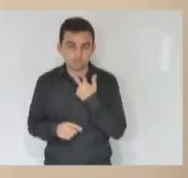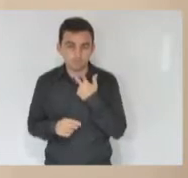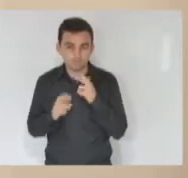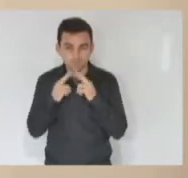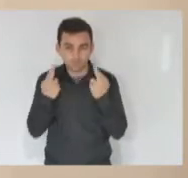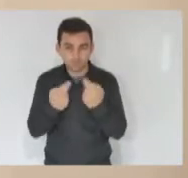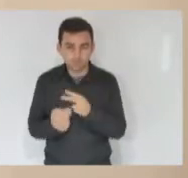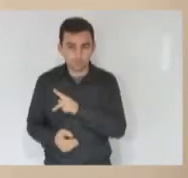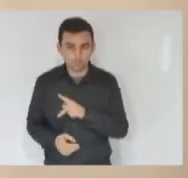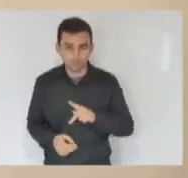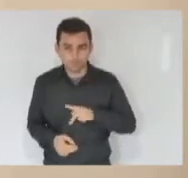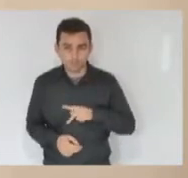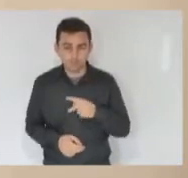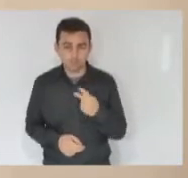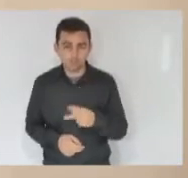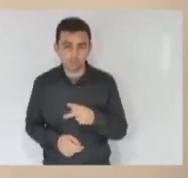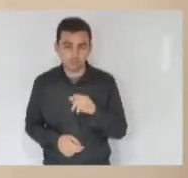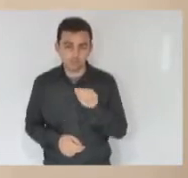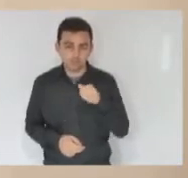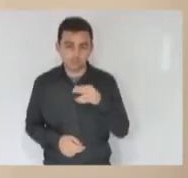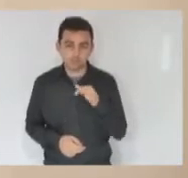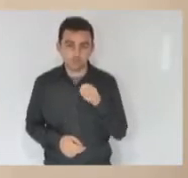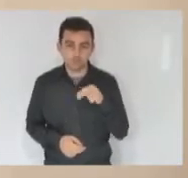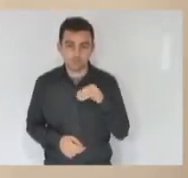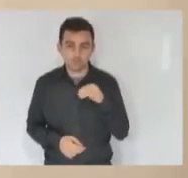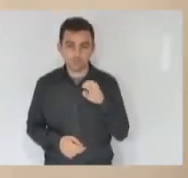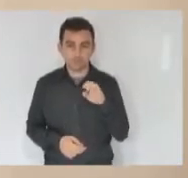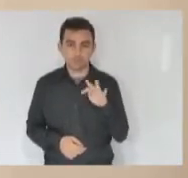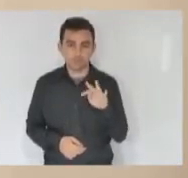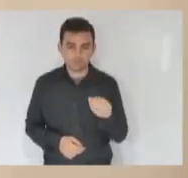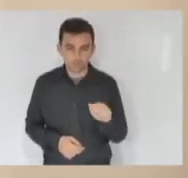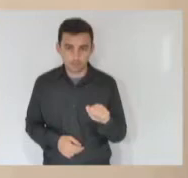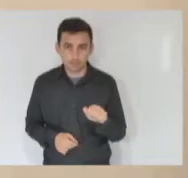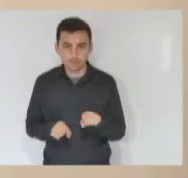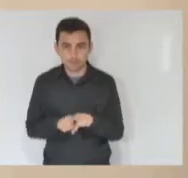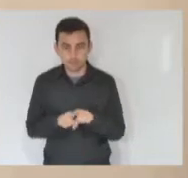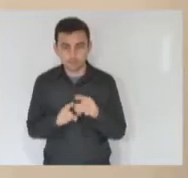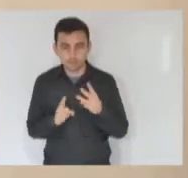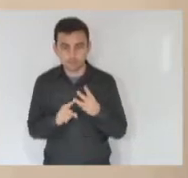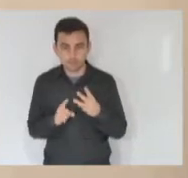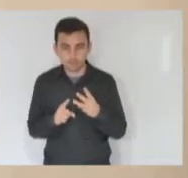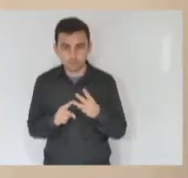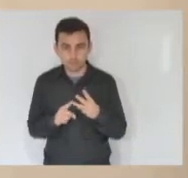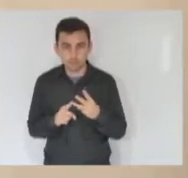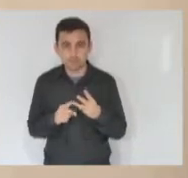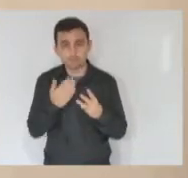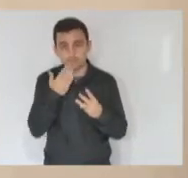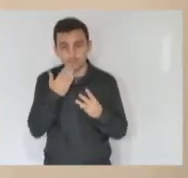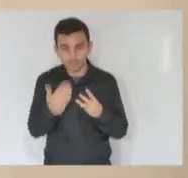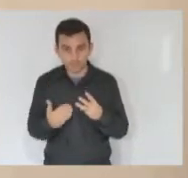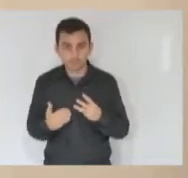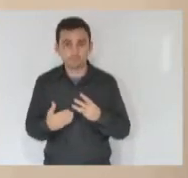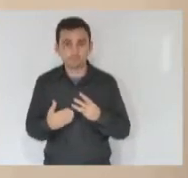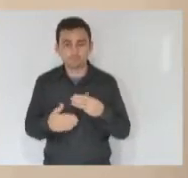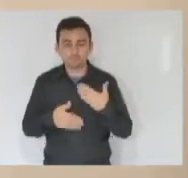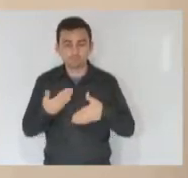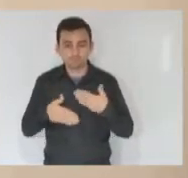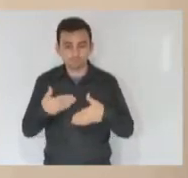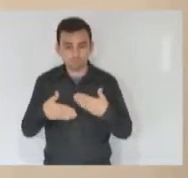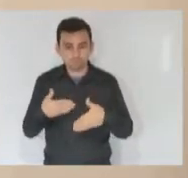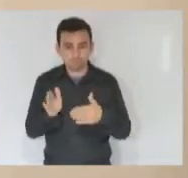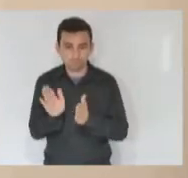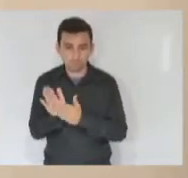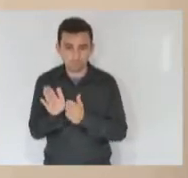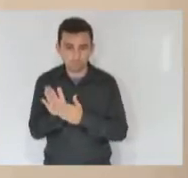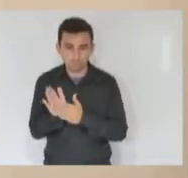no auditório Antonieta de Barros, na Lesc, bem como item 3, a necessidade de tramitação de ambas as